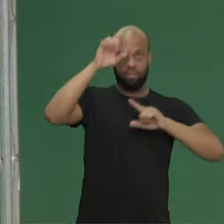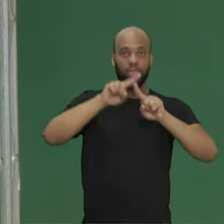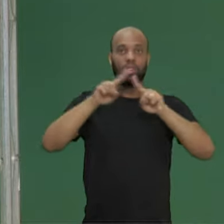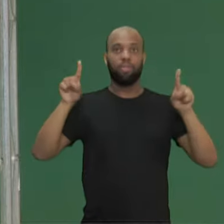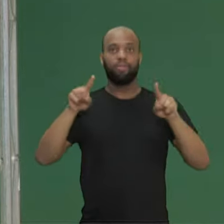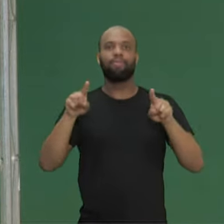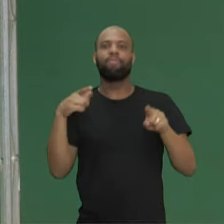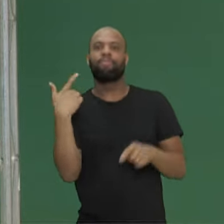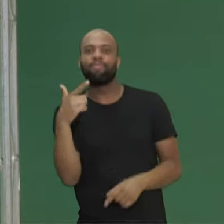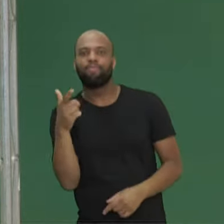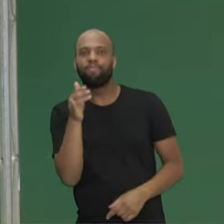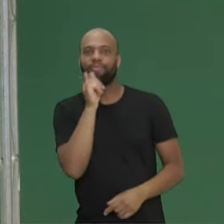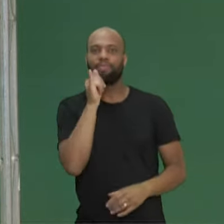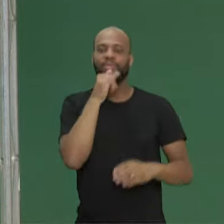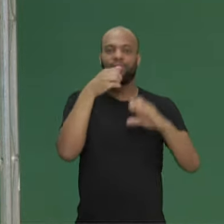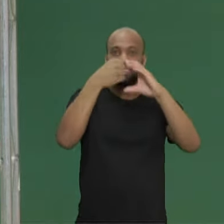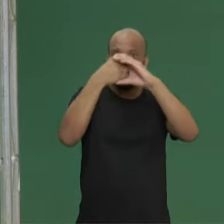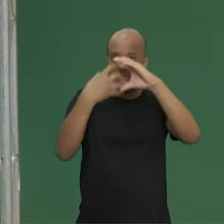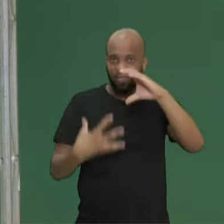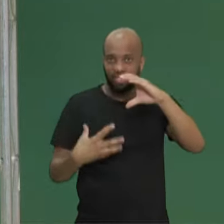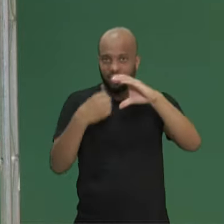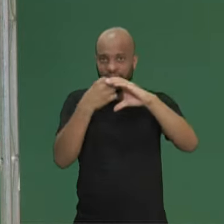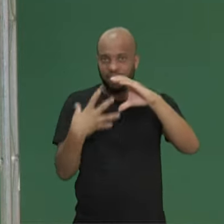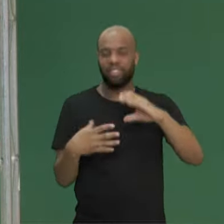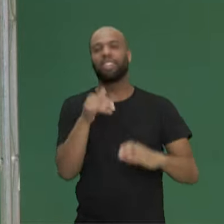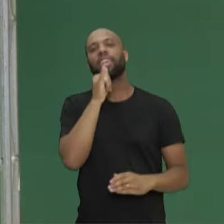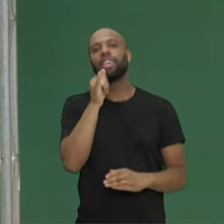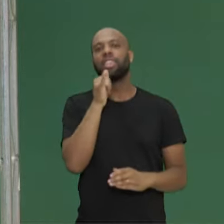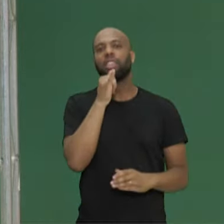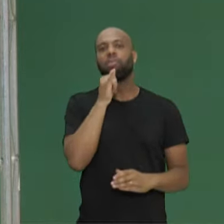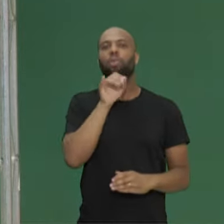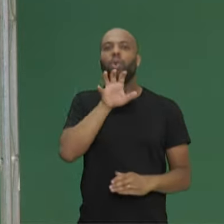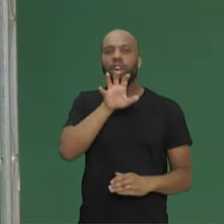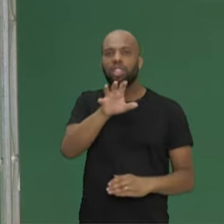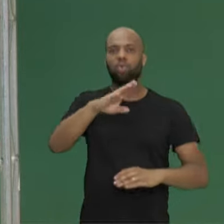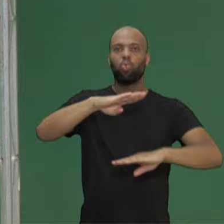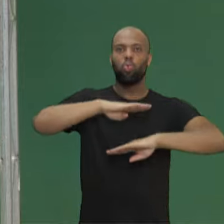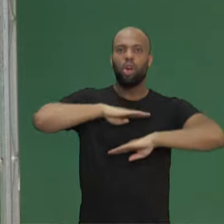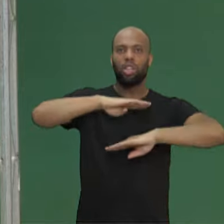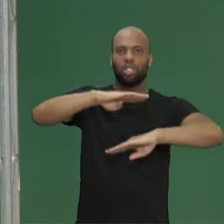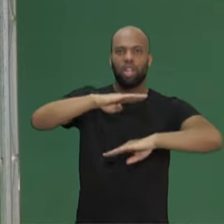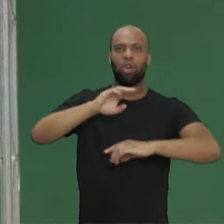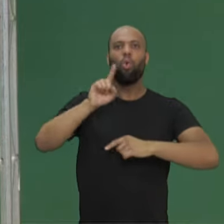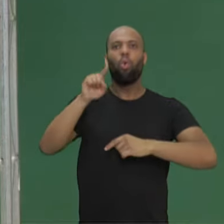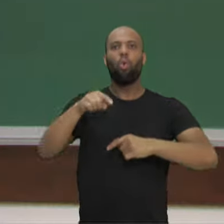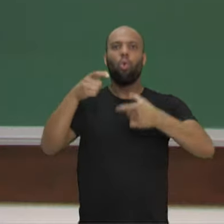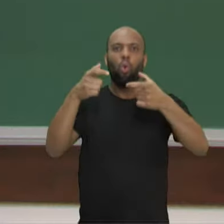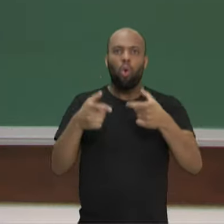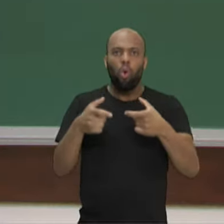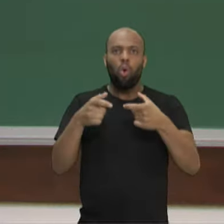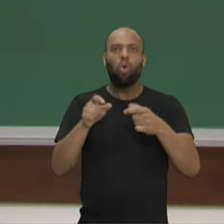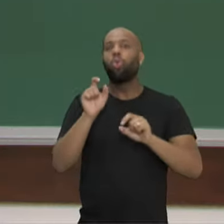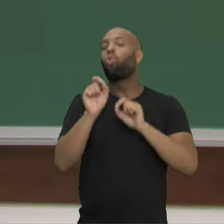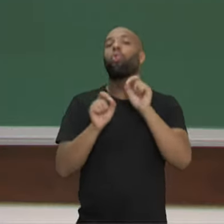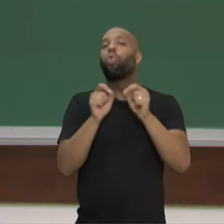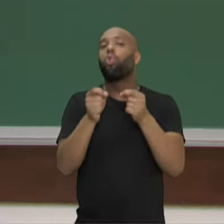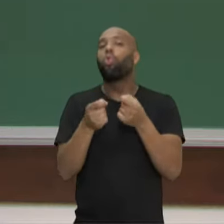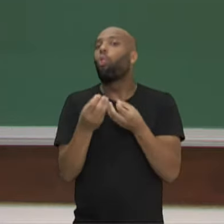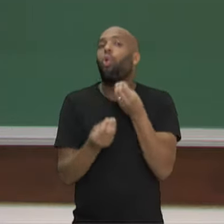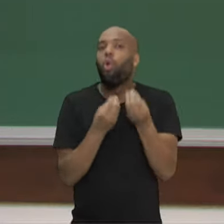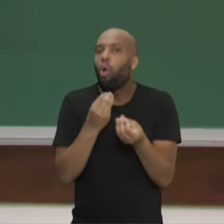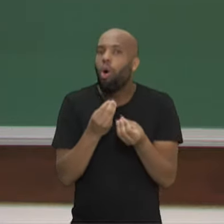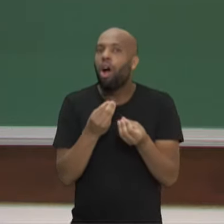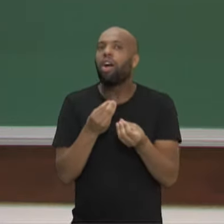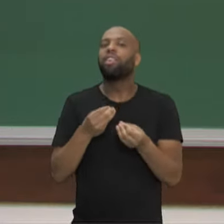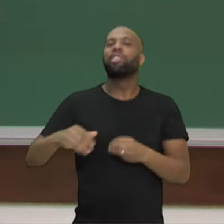ter a descrição, né? Tal cena se passa em tal local. Não, quem vai fazer isso, quem vai mostrar esse lugar é o